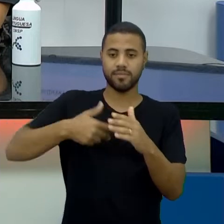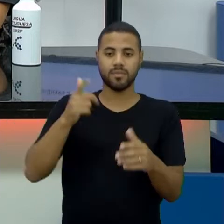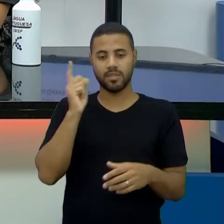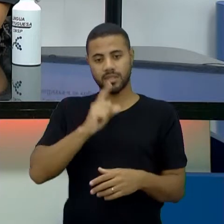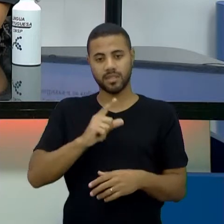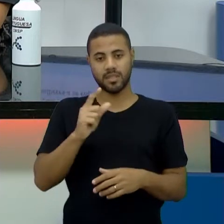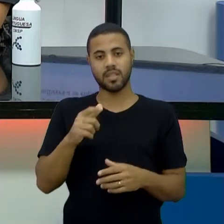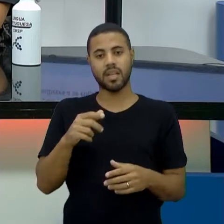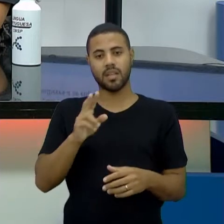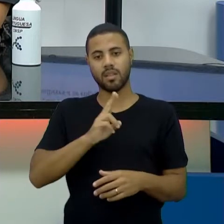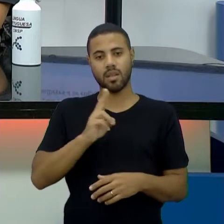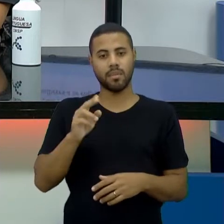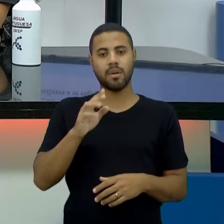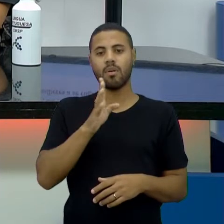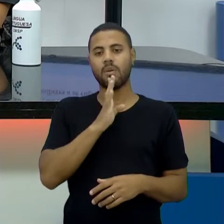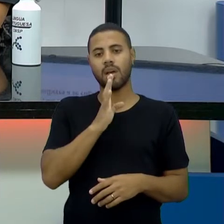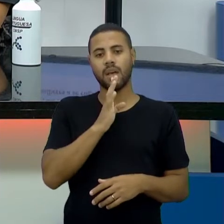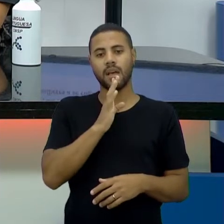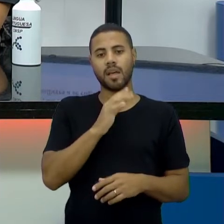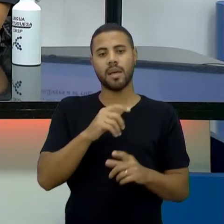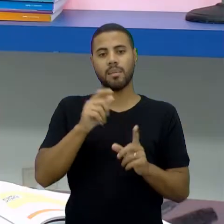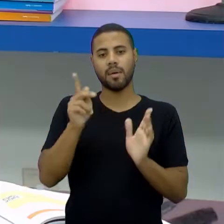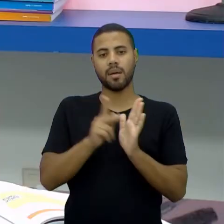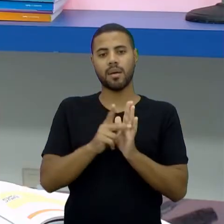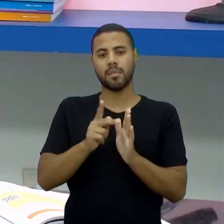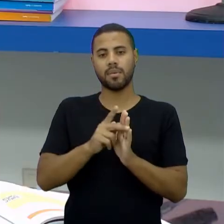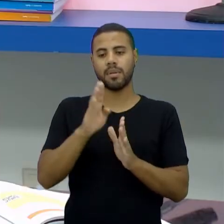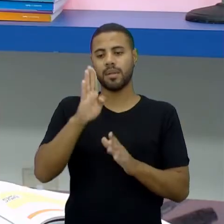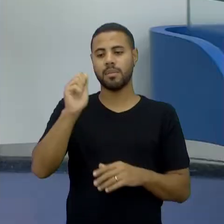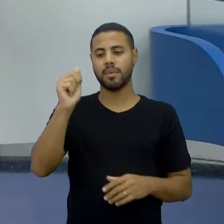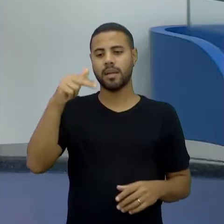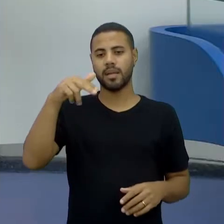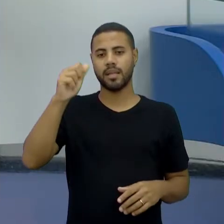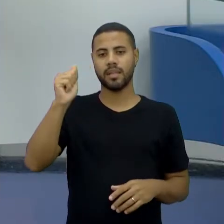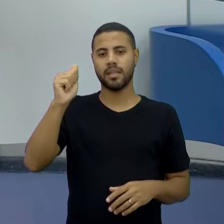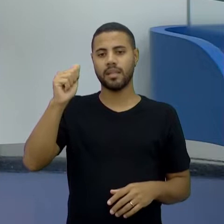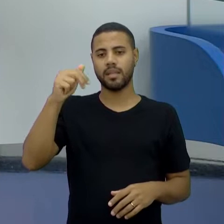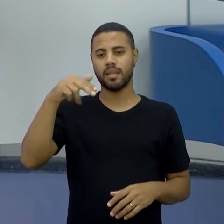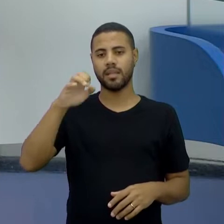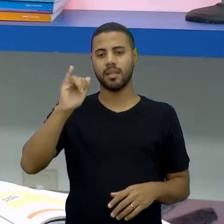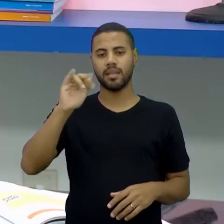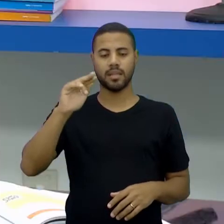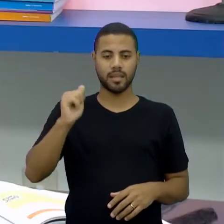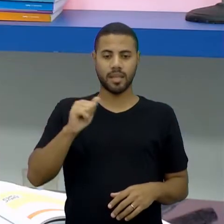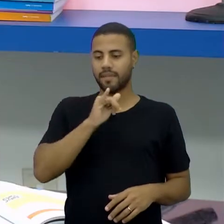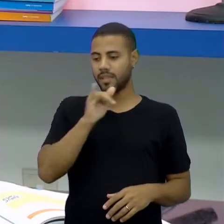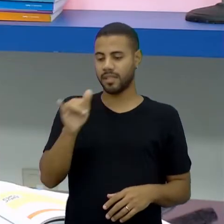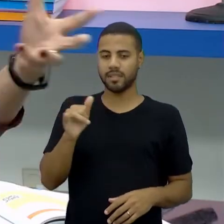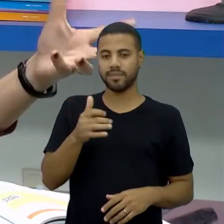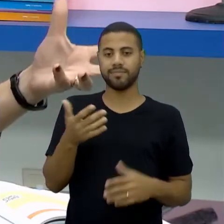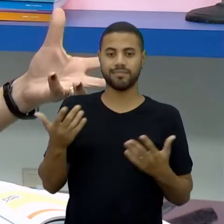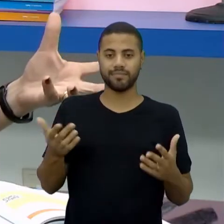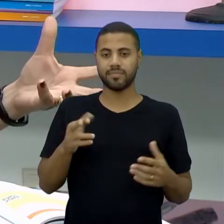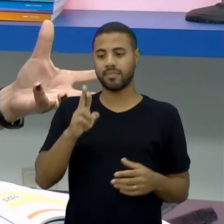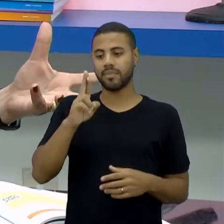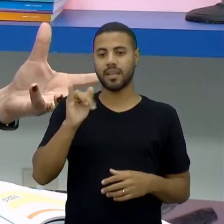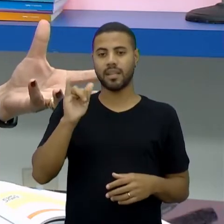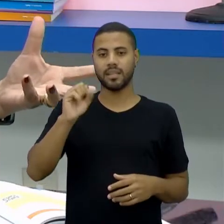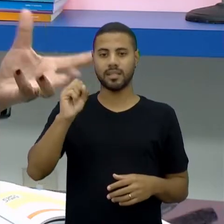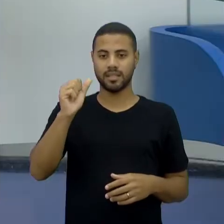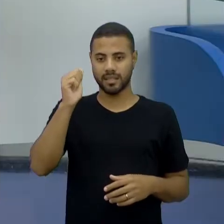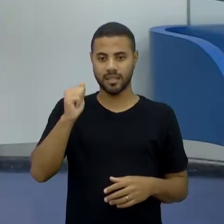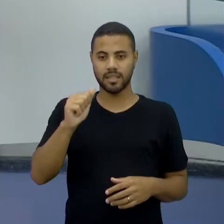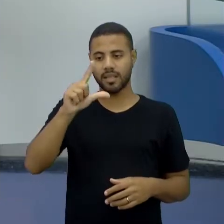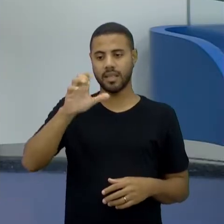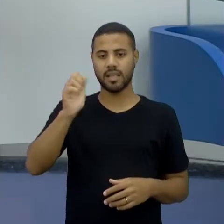nome comum que a gente fala, tem os nomes específicos na ginástica. Depois você tem que falar pra mim, pra eu explicar pra ela. É isso aí. Raíssa Leal.